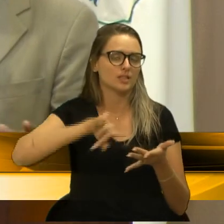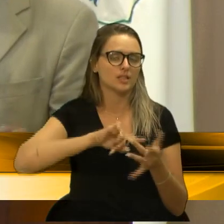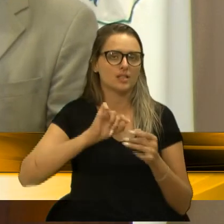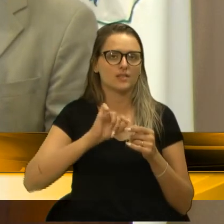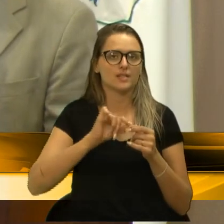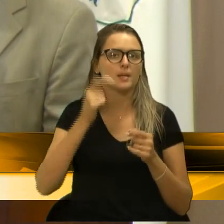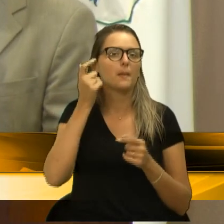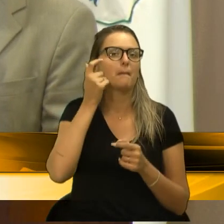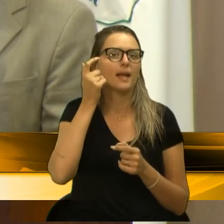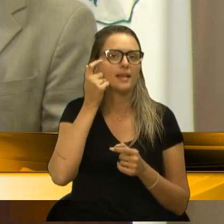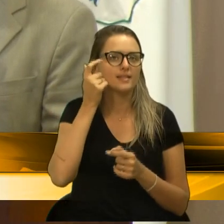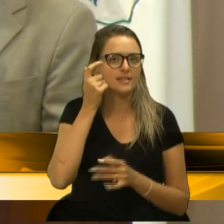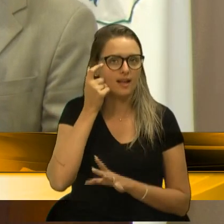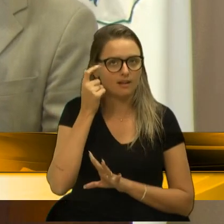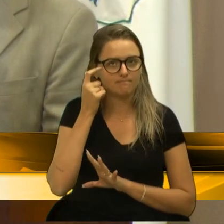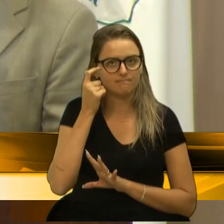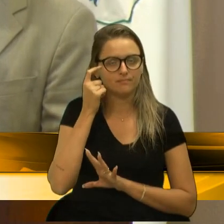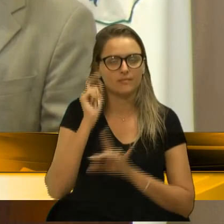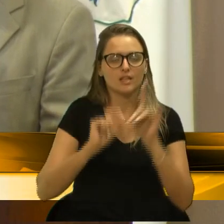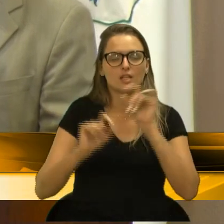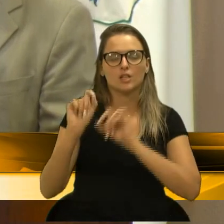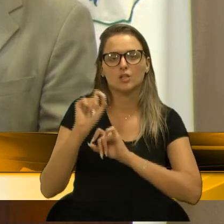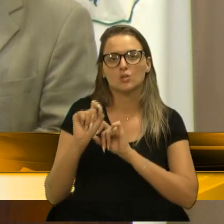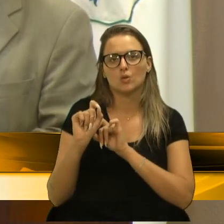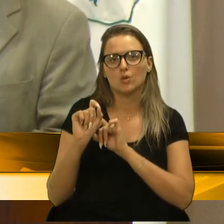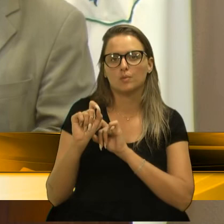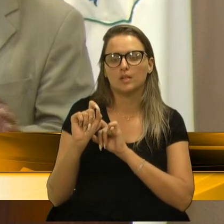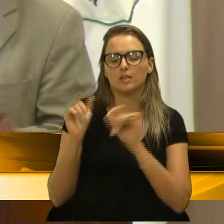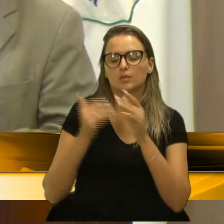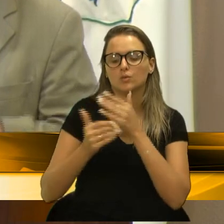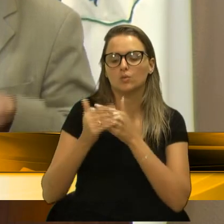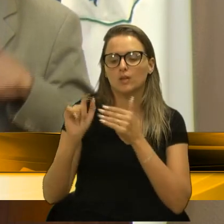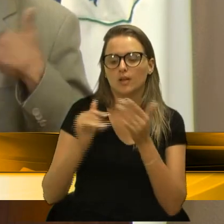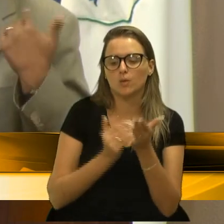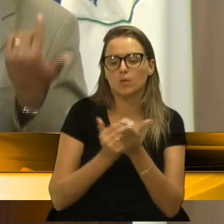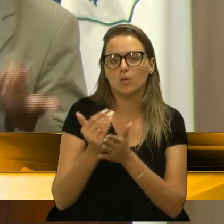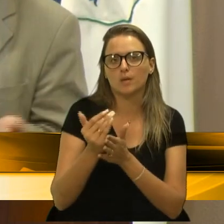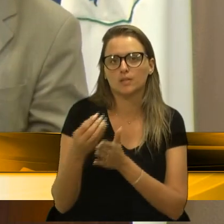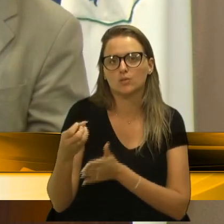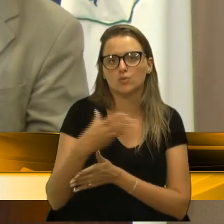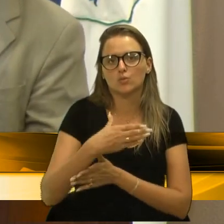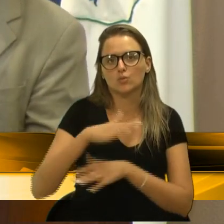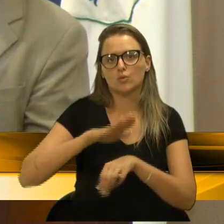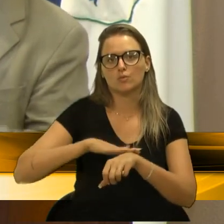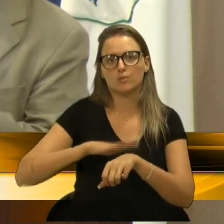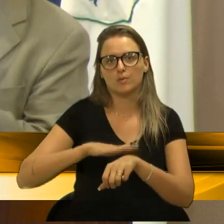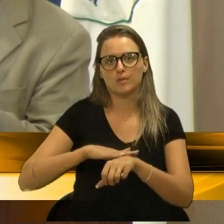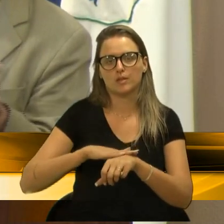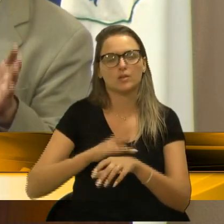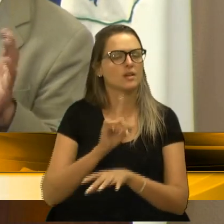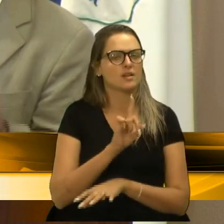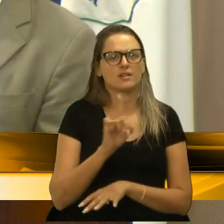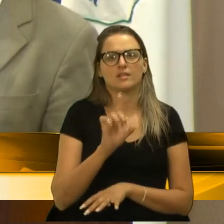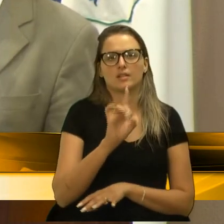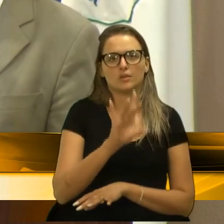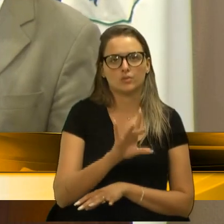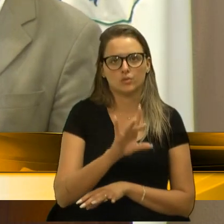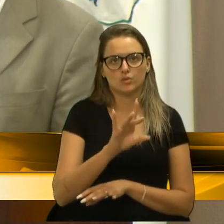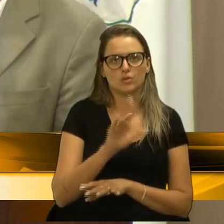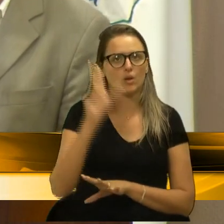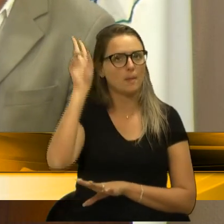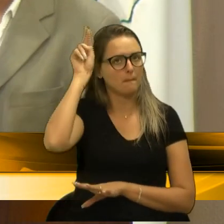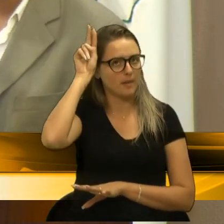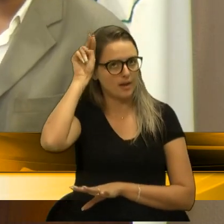reflexão nessa quaresma, mas que seja o início de um ciclo para que a gente faça isso durante todo o ano, não só na parte da Páscoa e